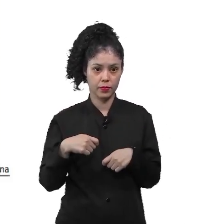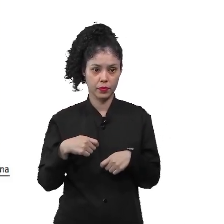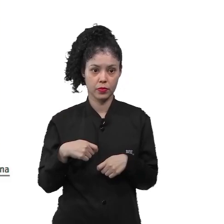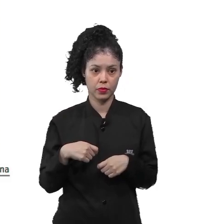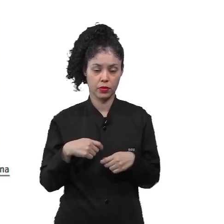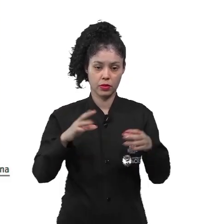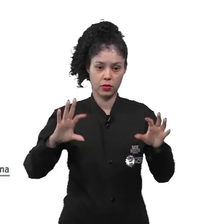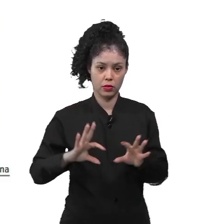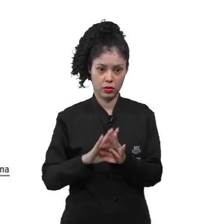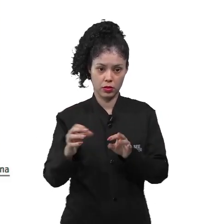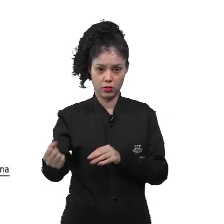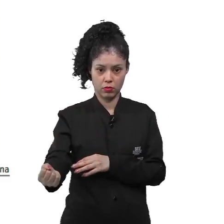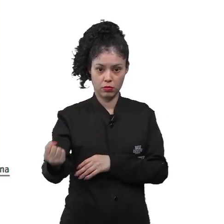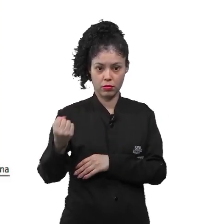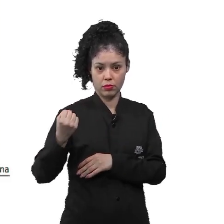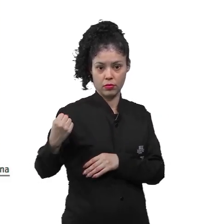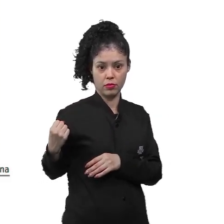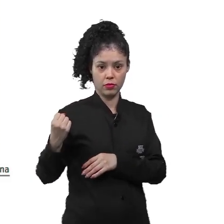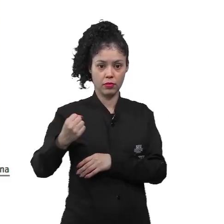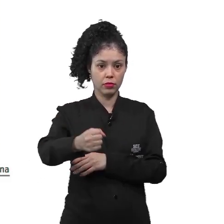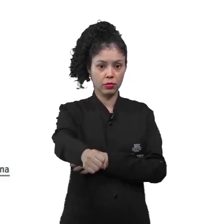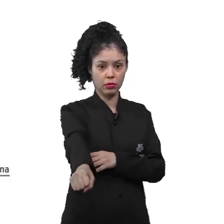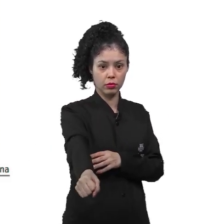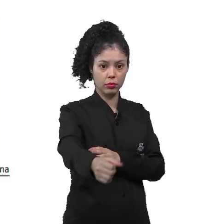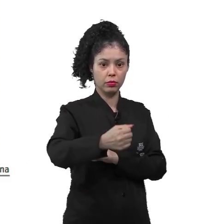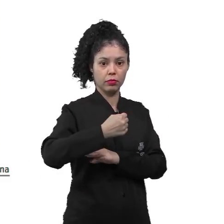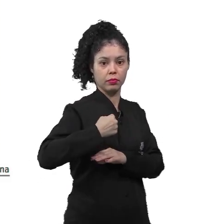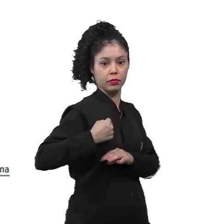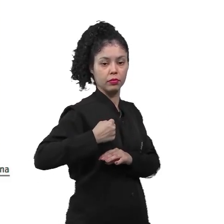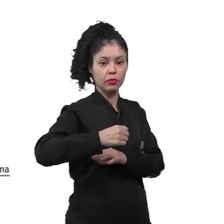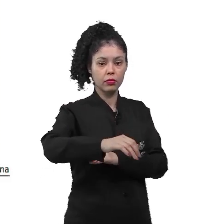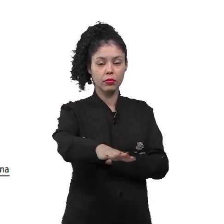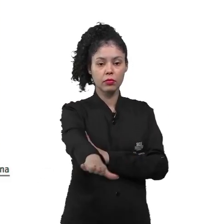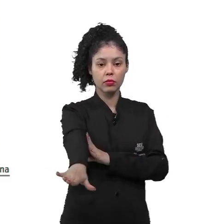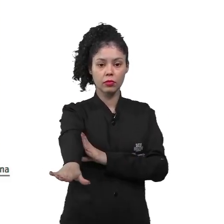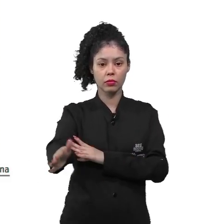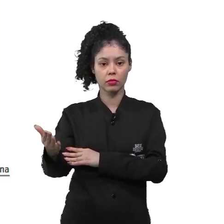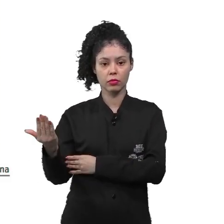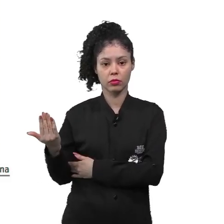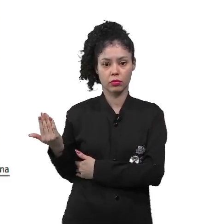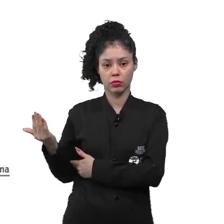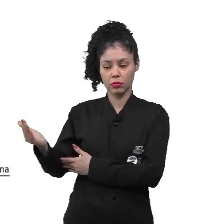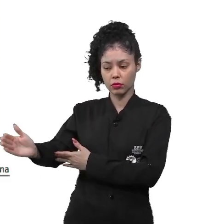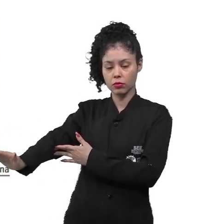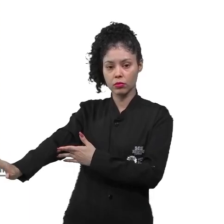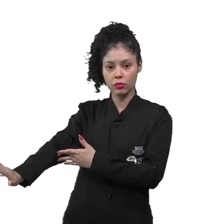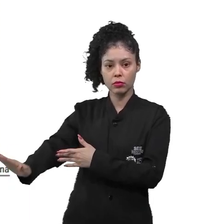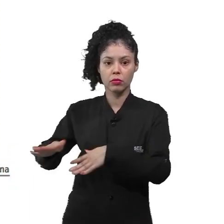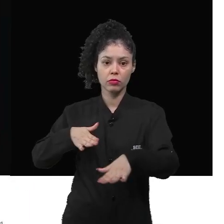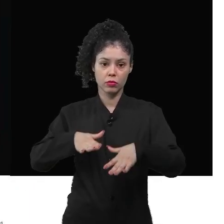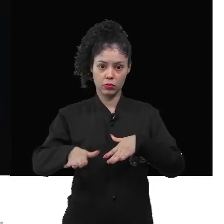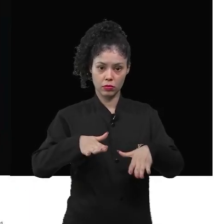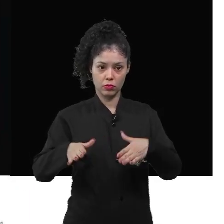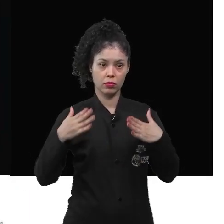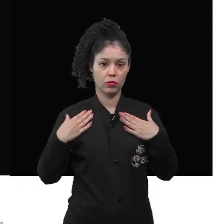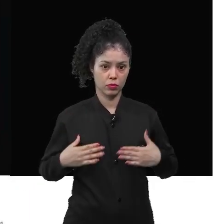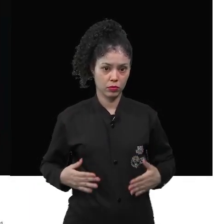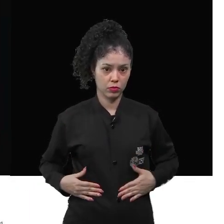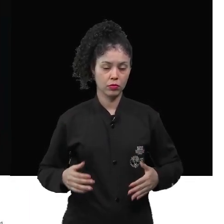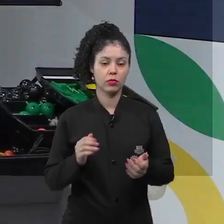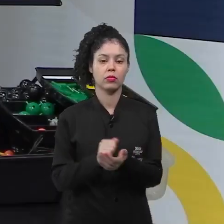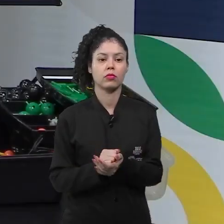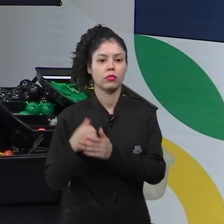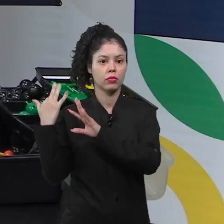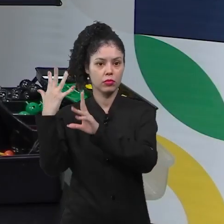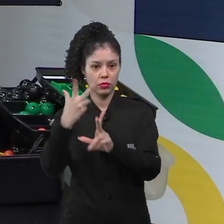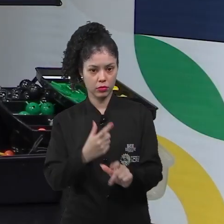elas contraem e relaxam, né? Elas fazem todo esse processo ali de locomoção. E agora